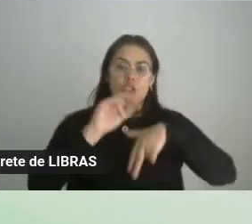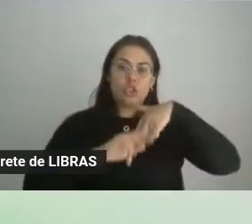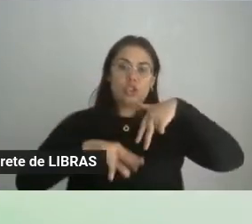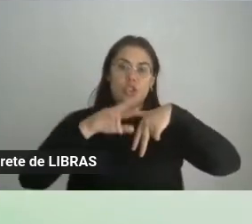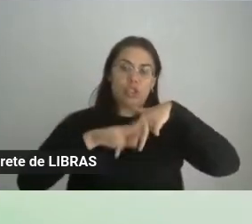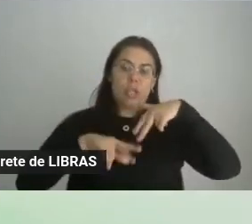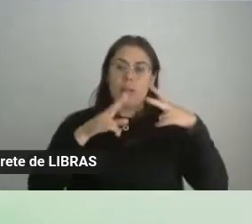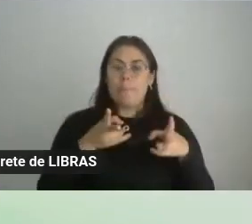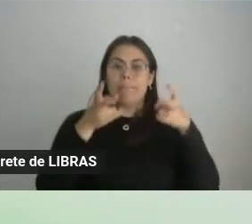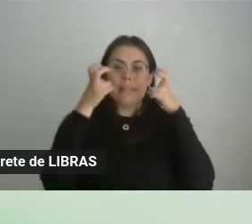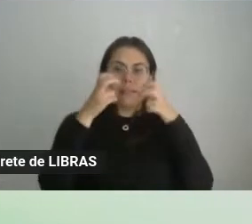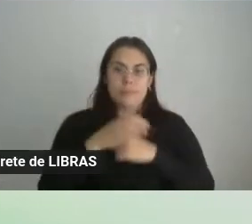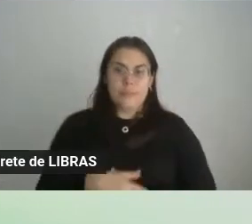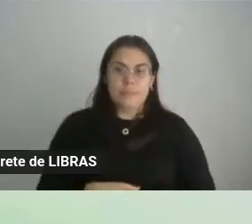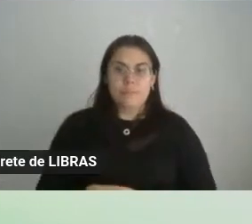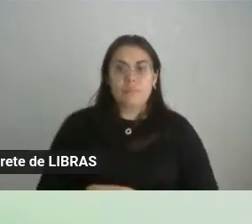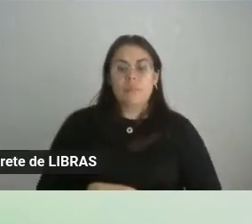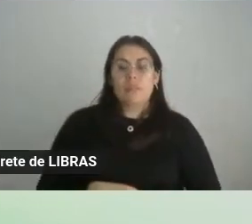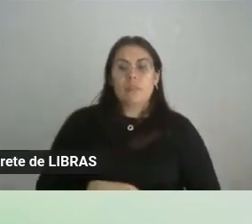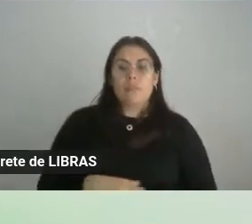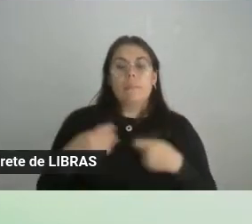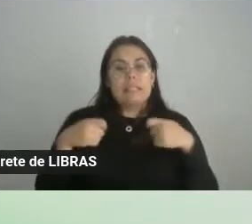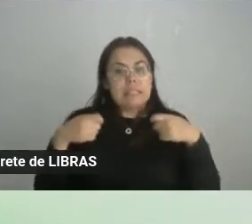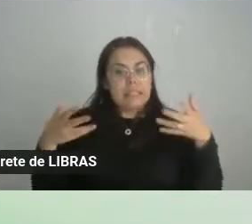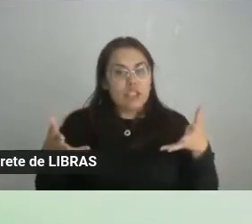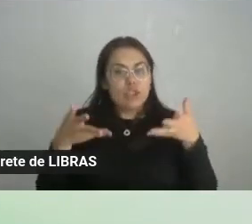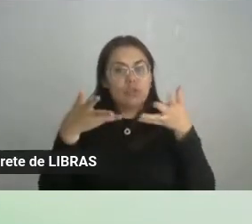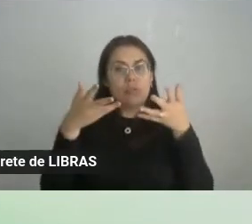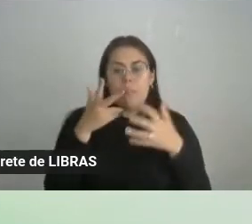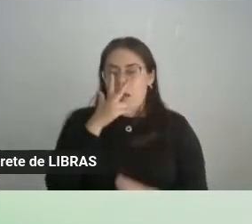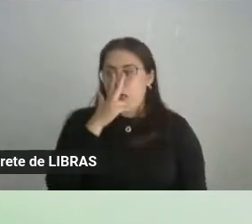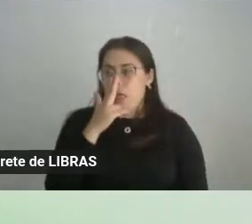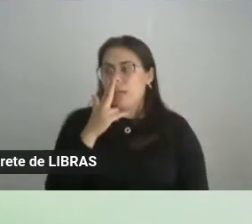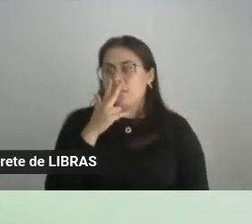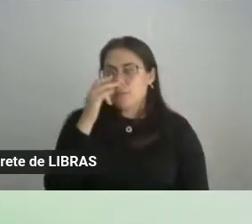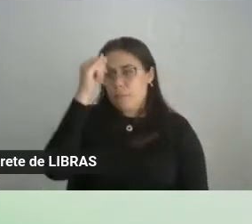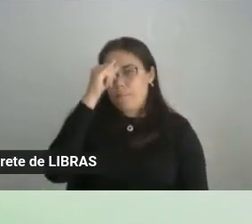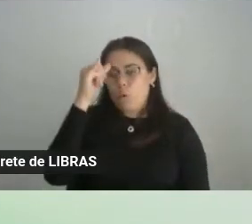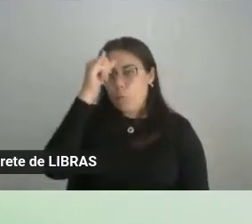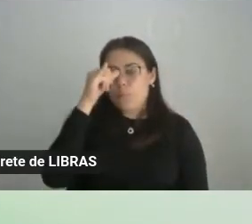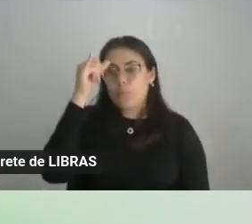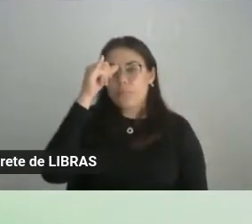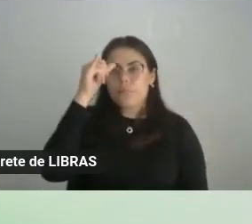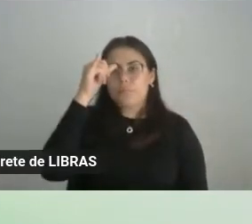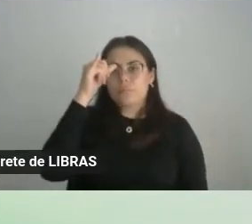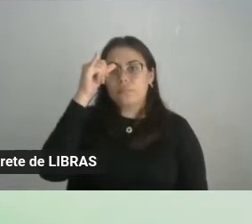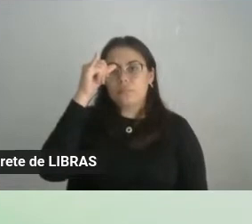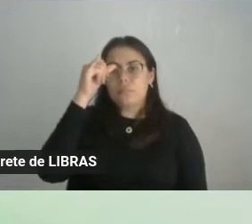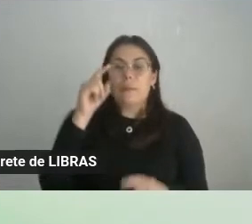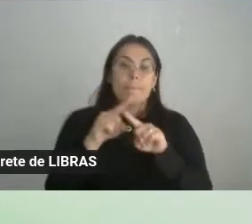vistas. Então, existe uma necessidade de um incentivo, que é isso, ele pode parecer algo muito bobo para eu falar aqui, mas ele acaba